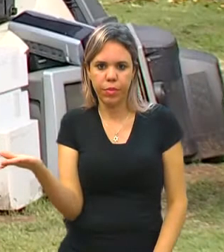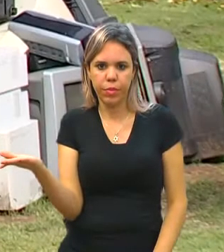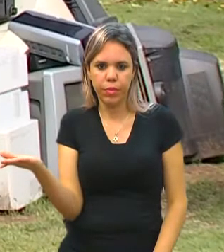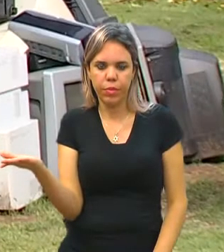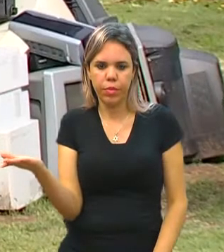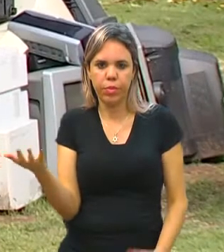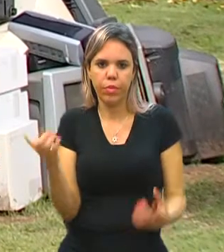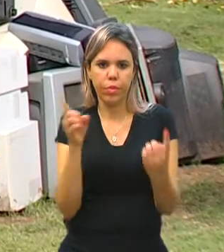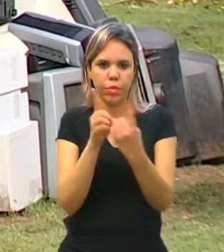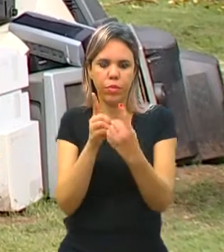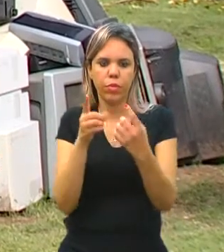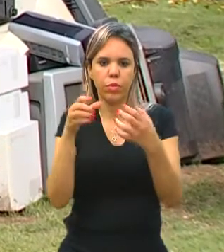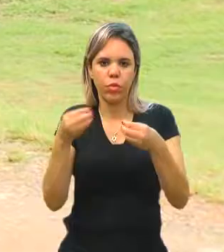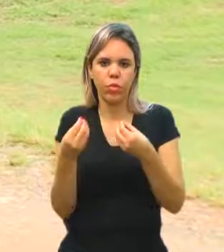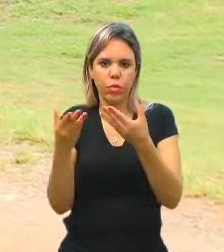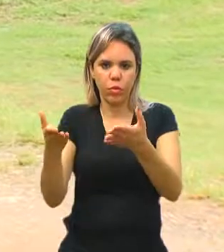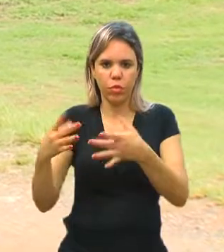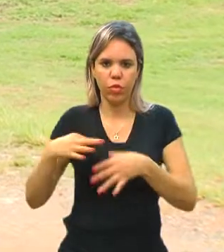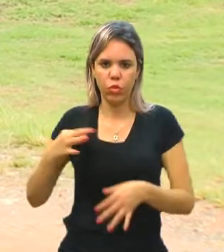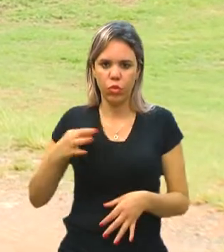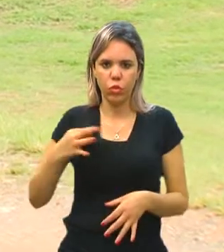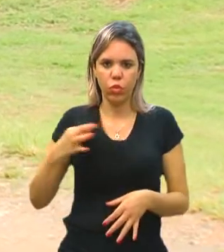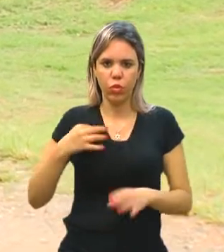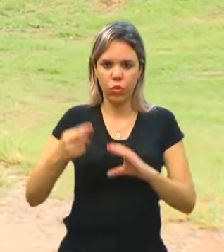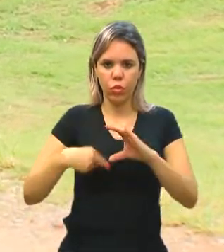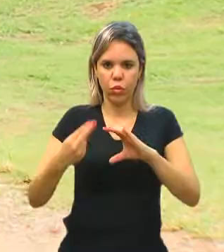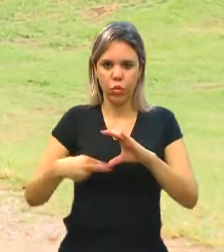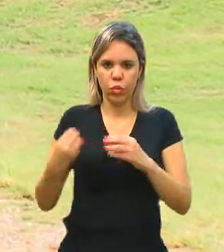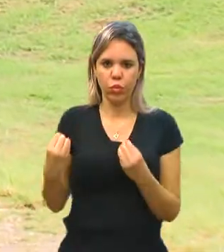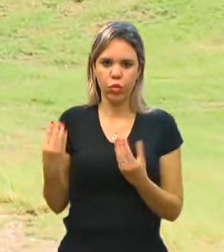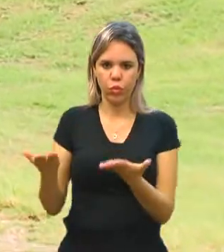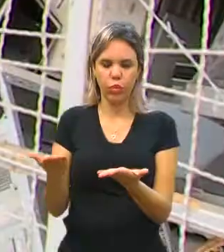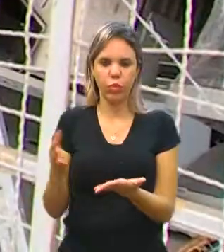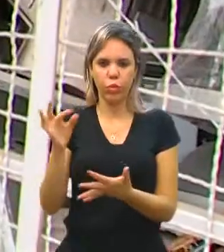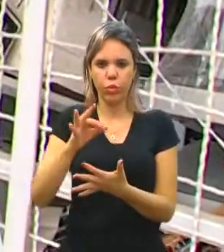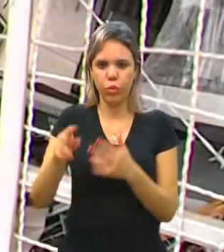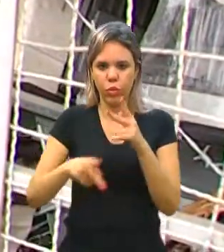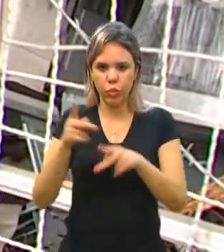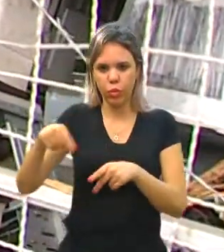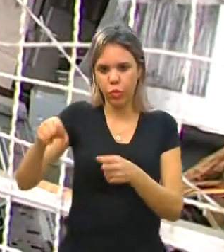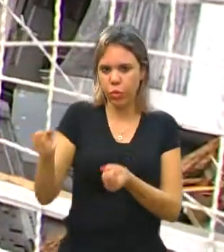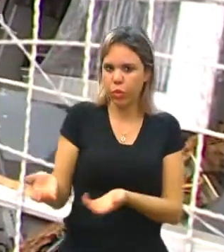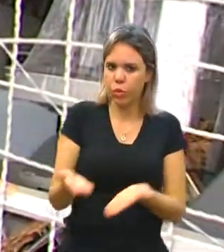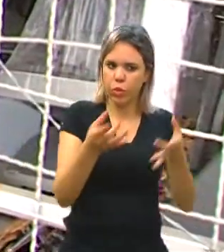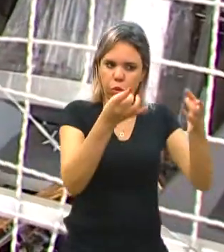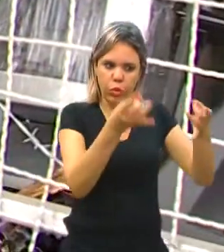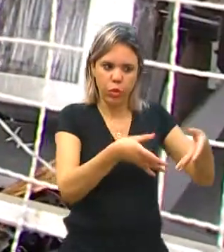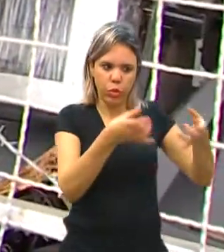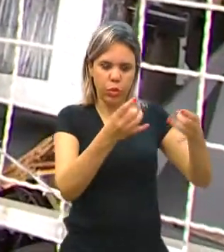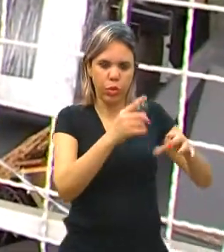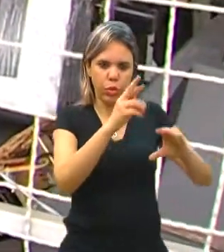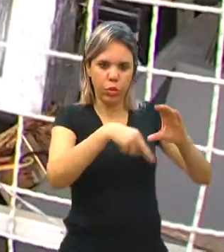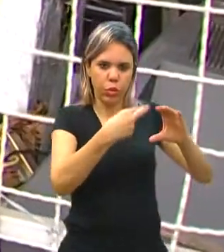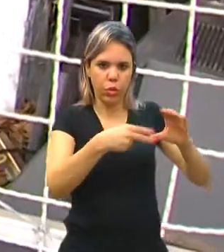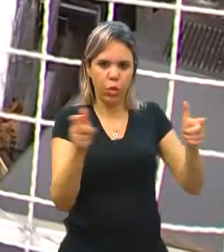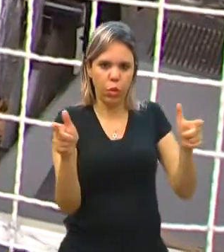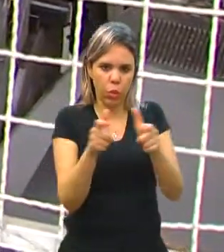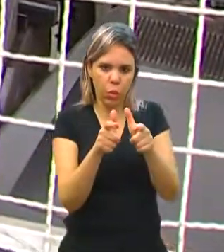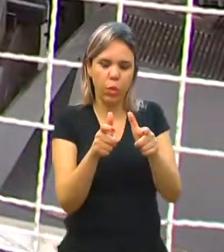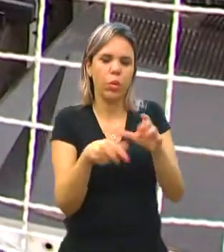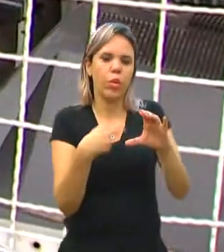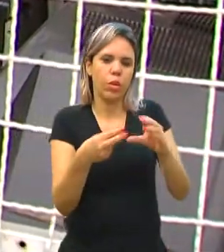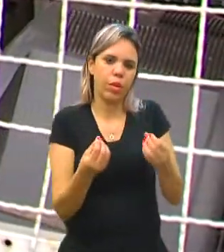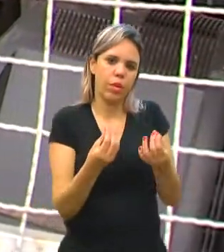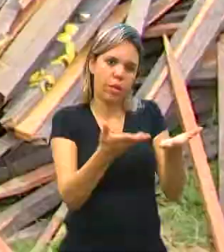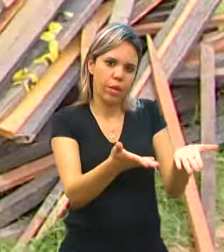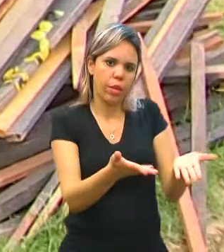equipamento funciona como um ponto de entrega voluntária de materiais nos quais a população pode descartar pequenos volumes